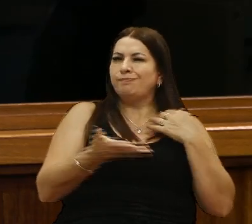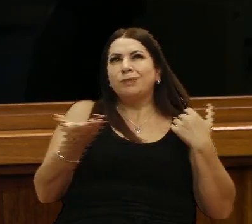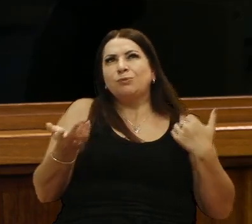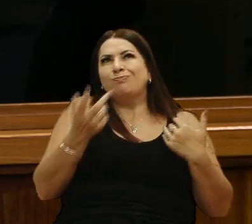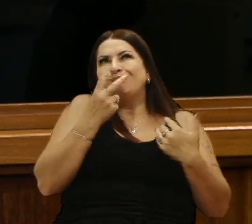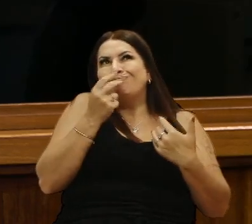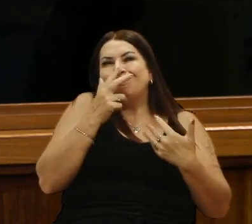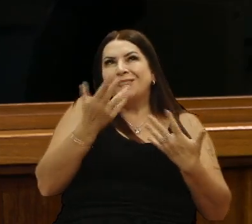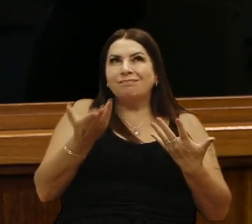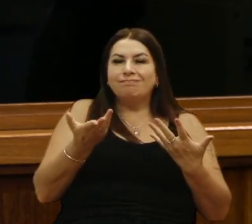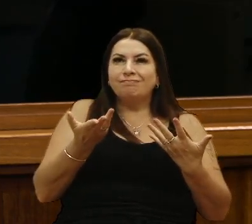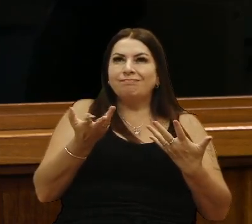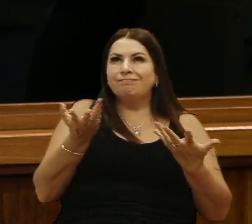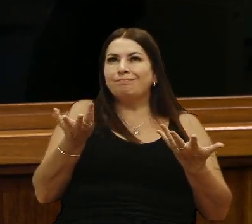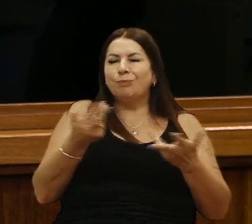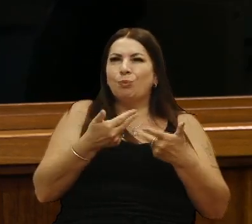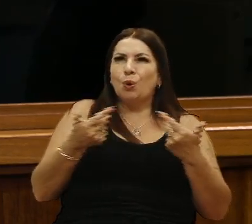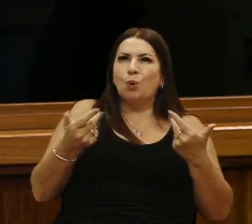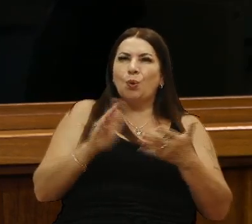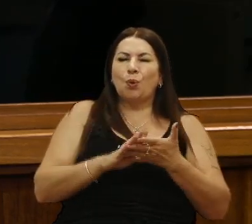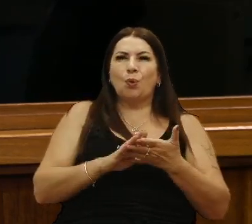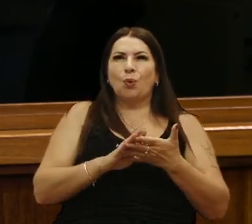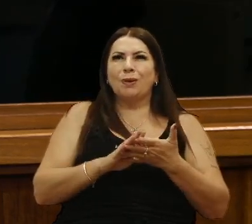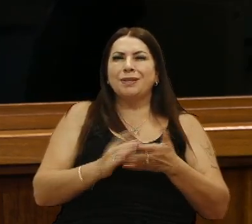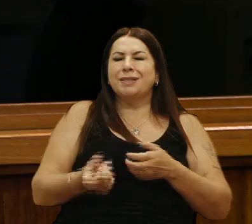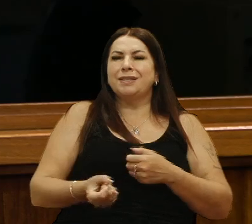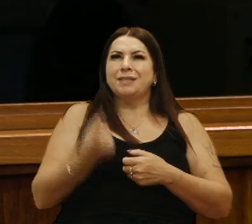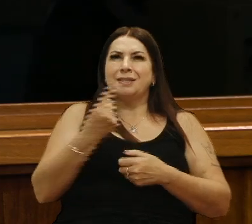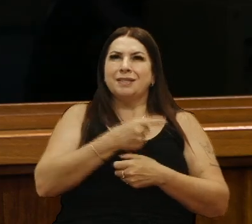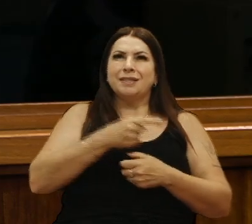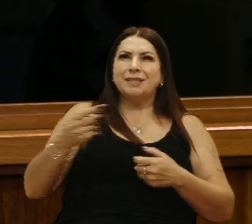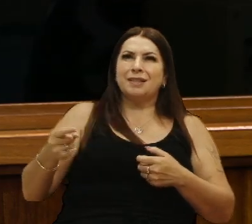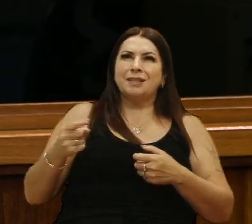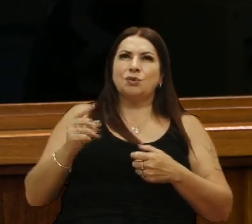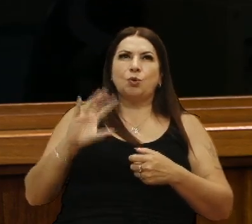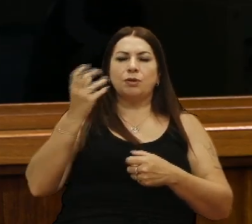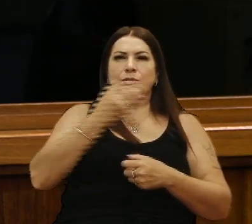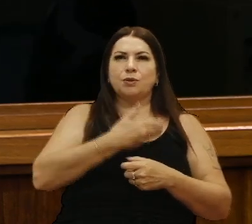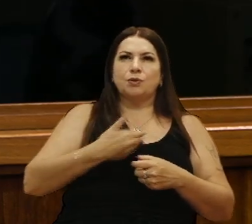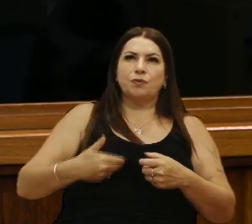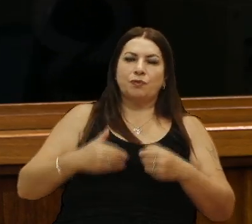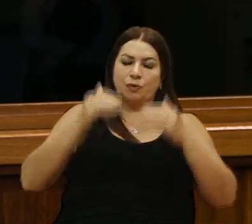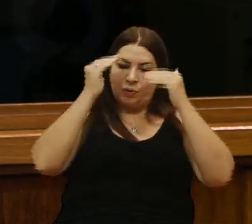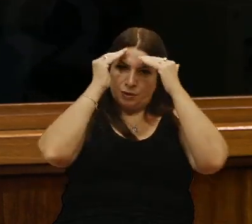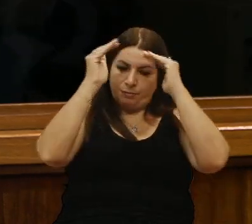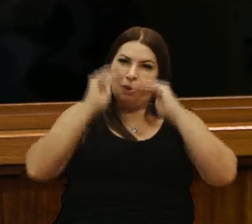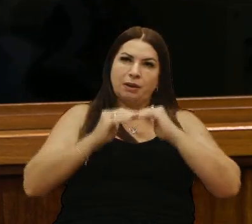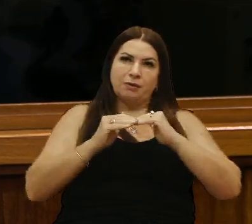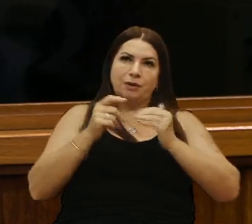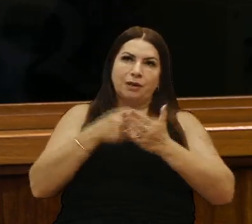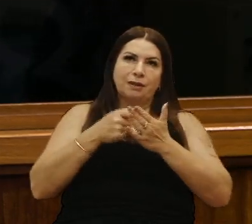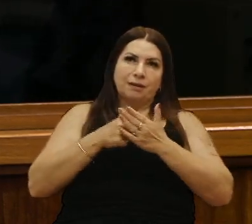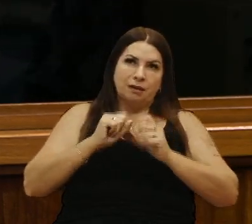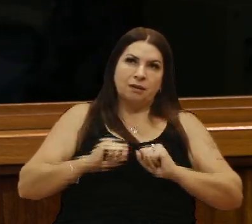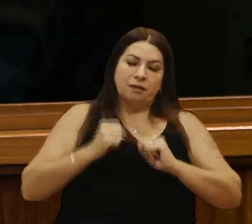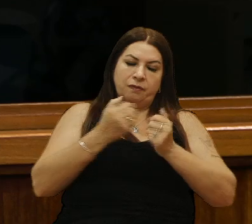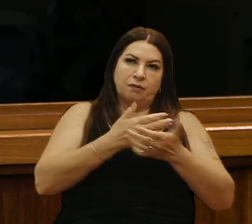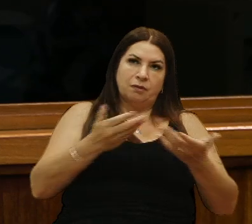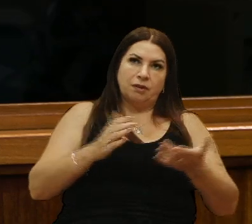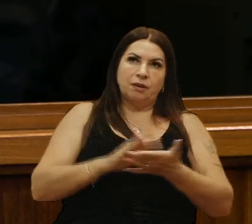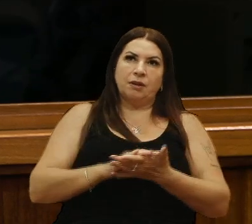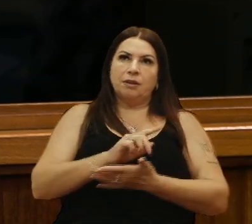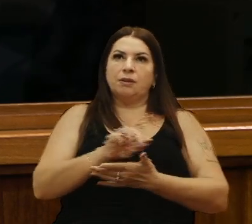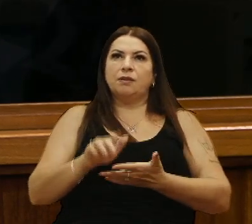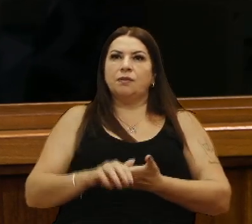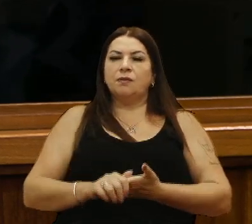que é uma coisa muito estranha isso que acontece nesse governo, com todo respeito a quem tenta defendê-lo.